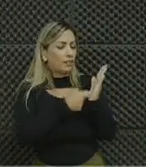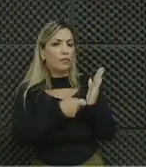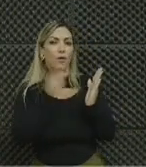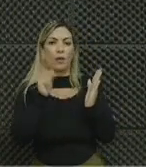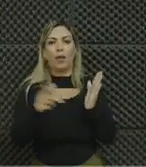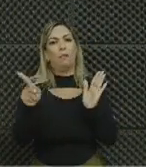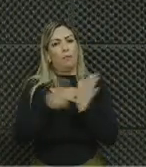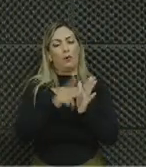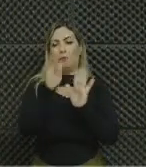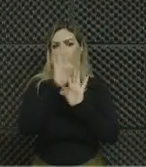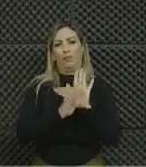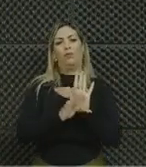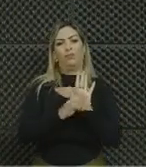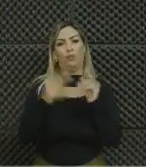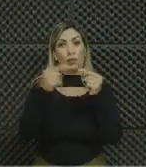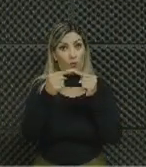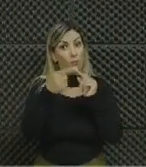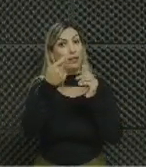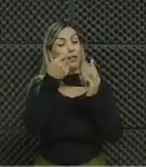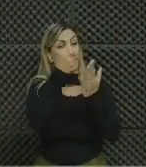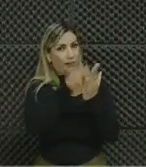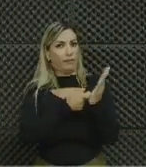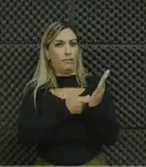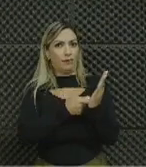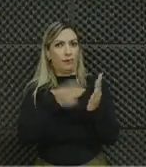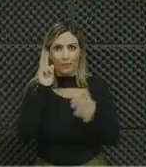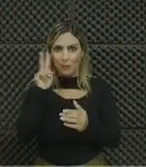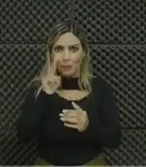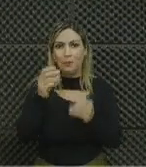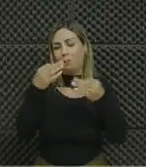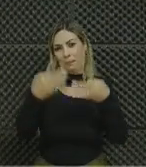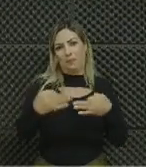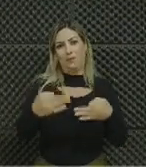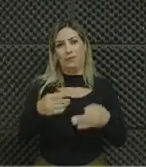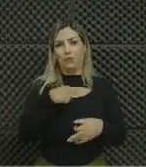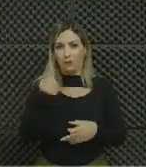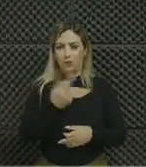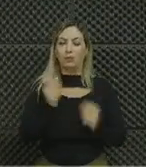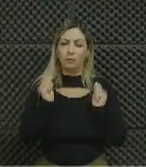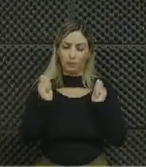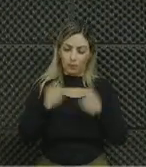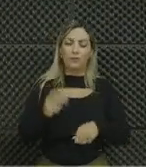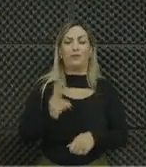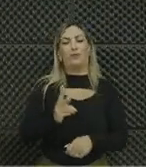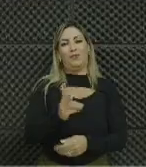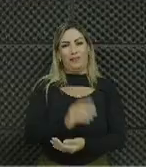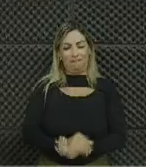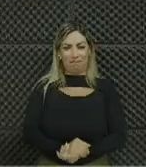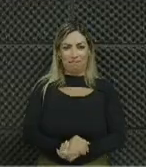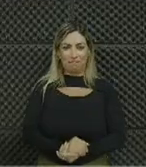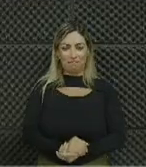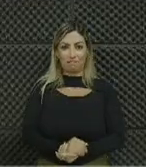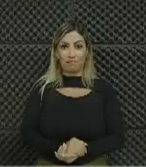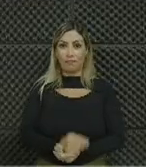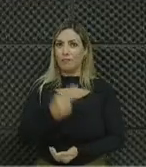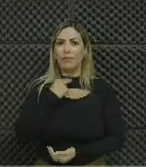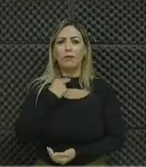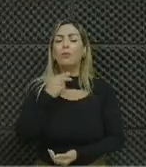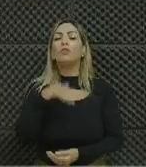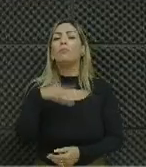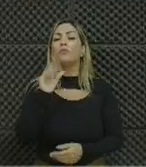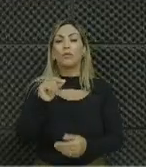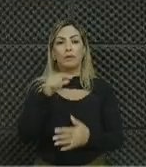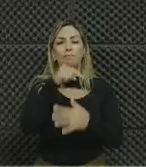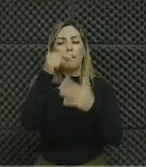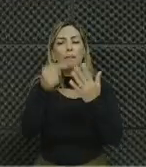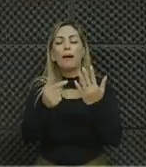redação é o próprio texto. Lembrou? Perfeito. Então, nós podemos continuar. O que mais que não pode ter?